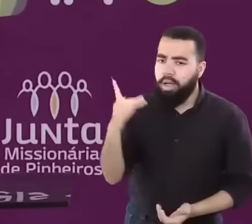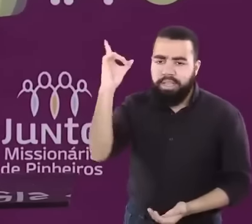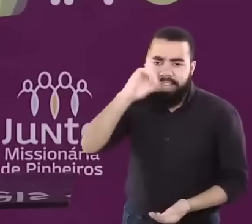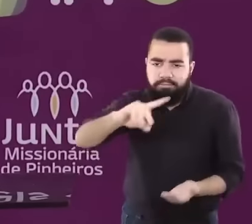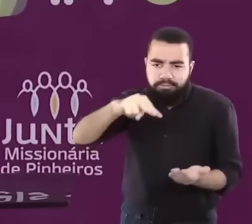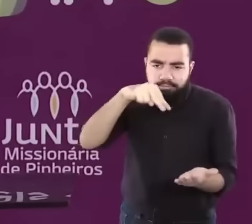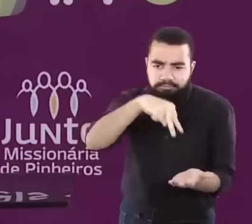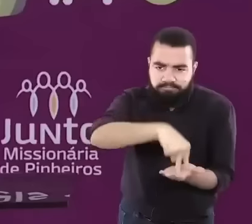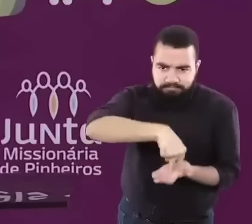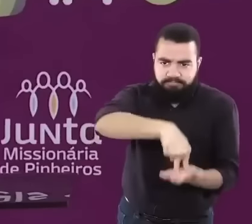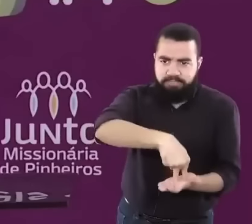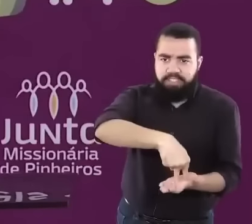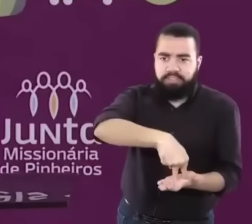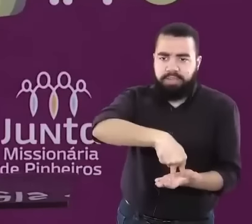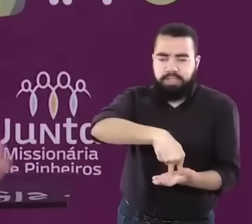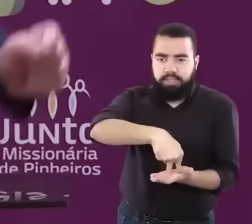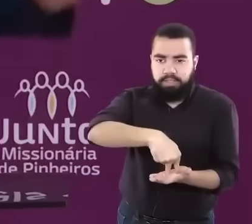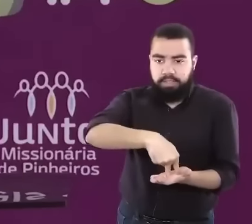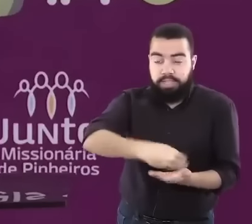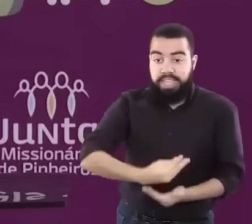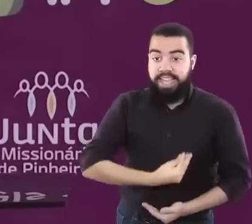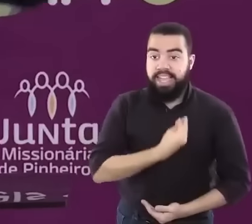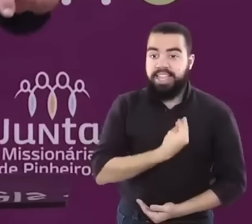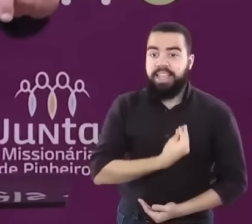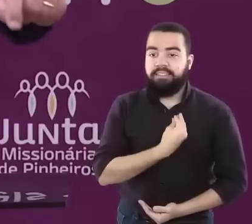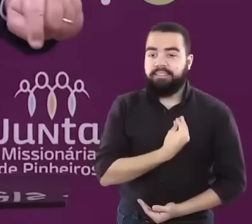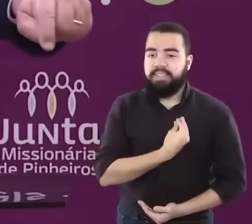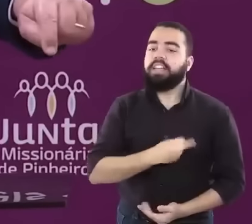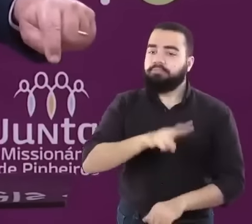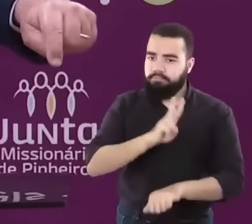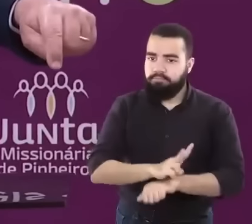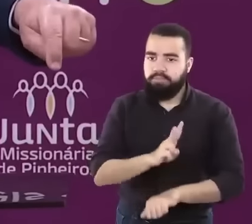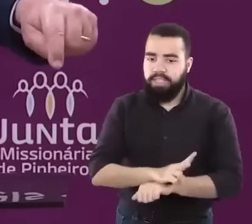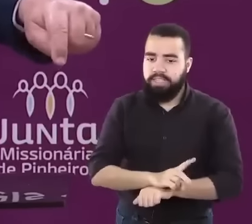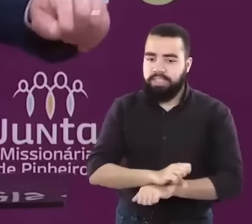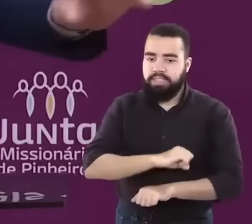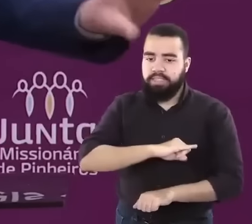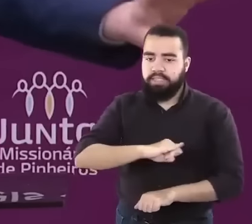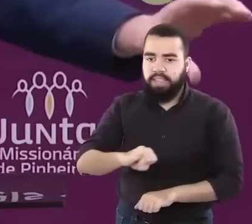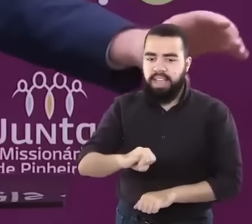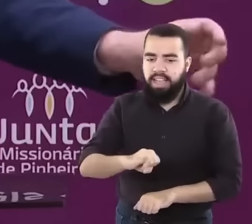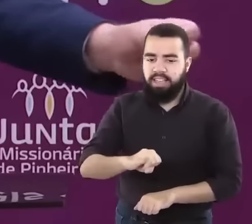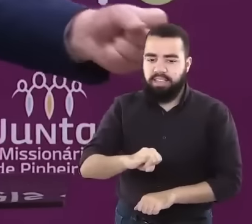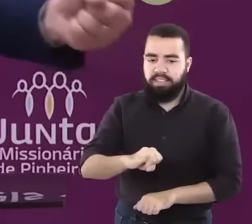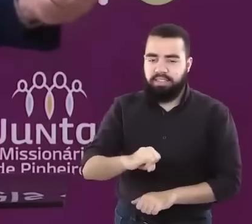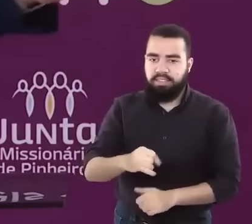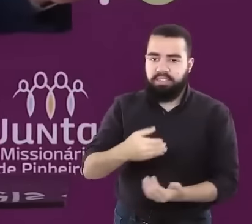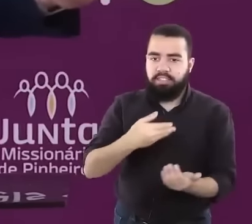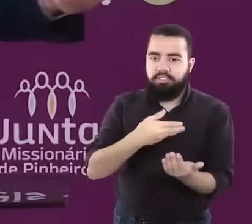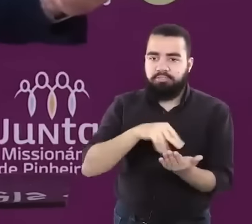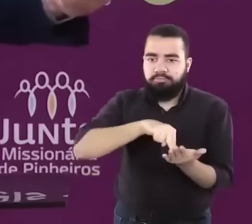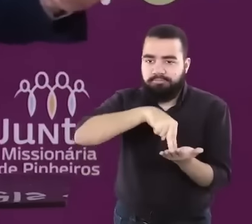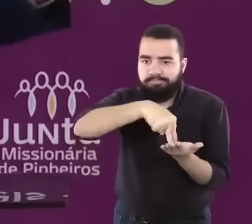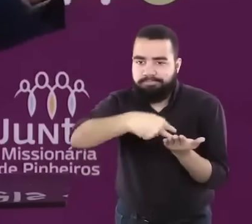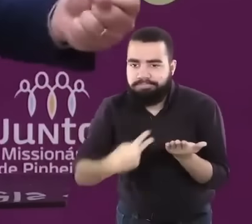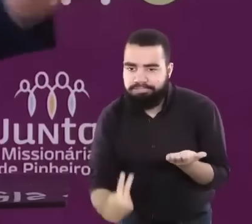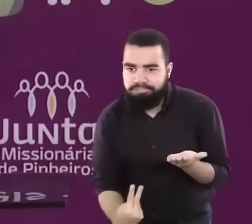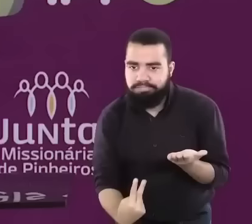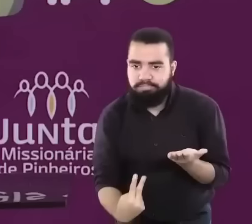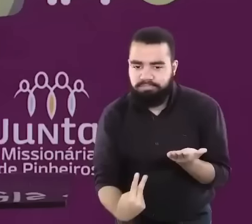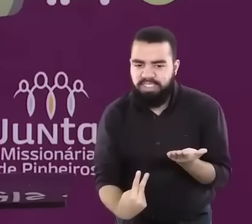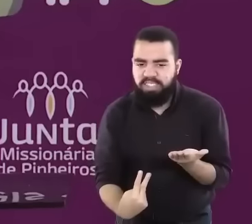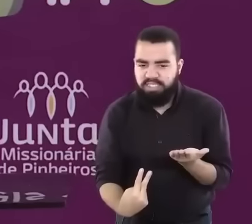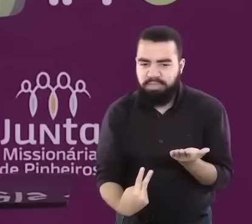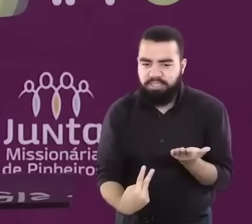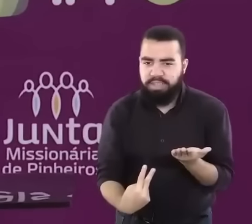seu caminho Se cair não porque o Senhor o segura pela pela mão